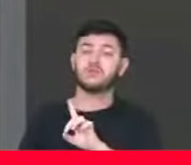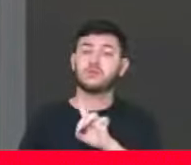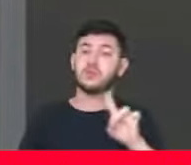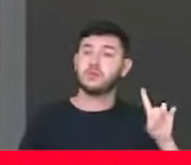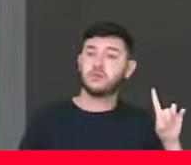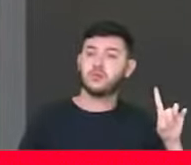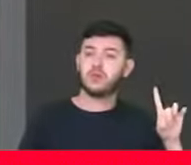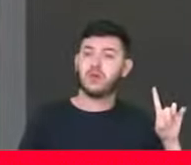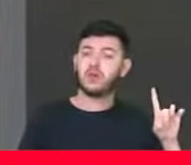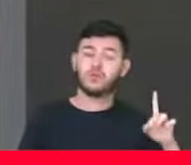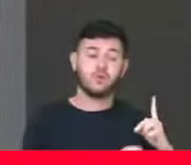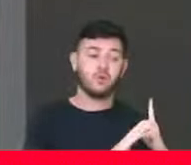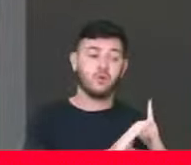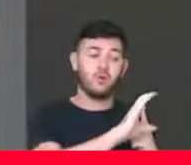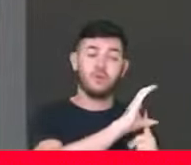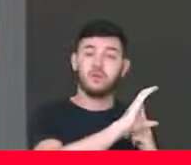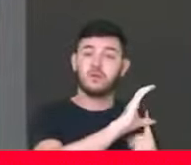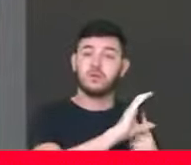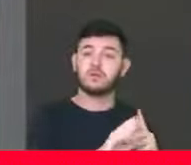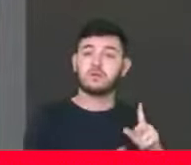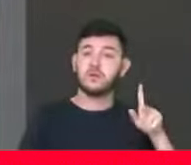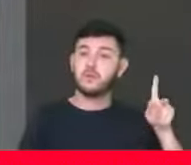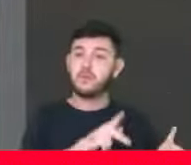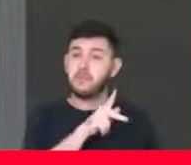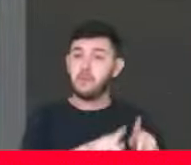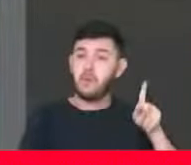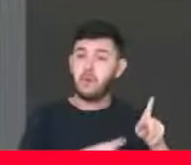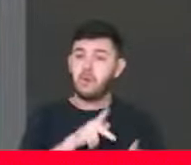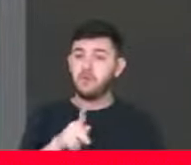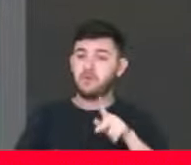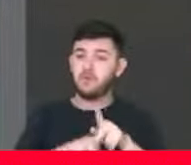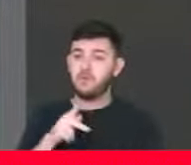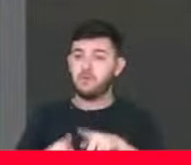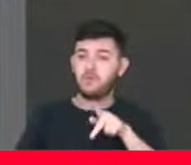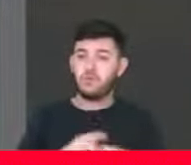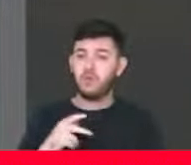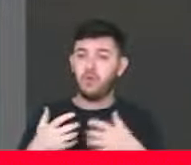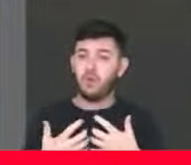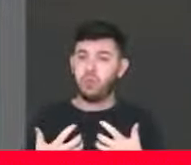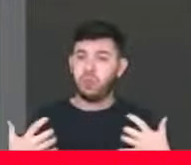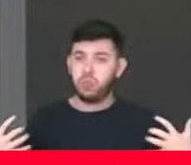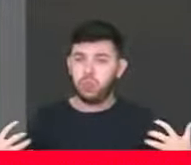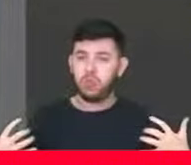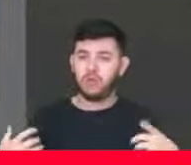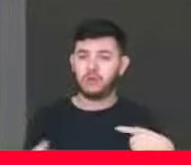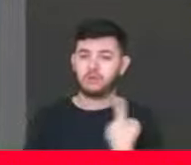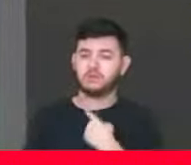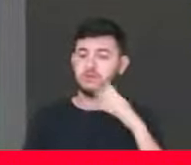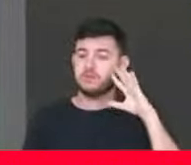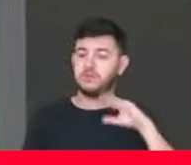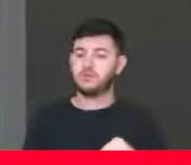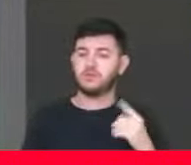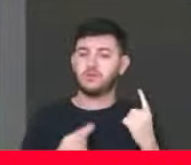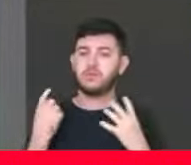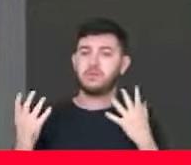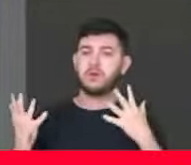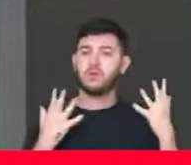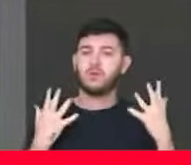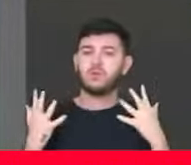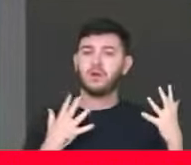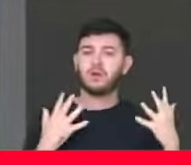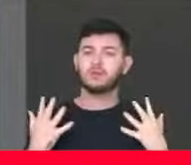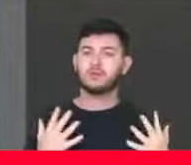querer dividir o nosso povo. A preocupação extrema em querer dividir